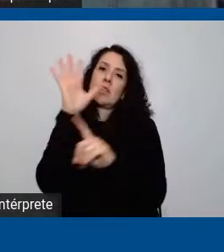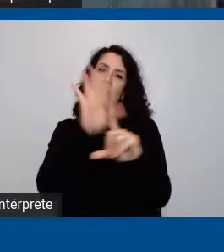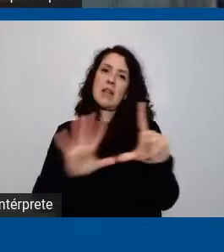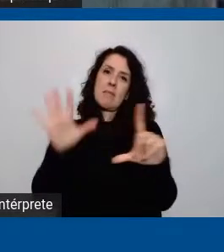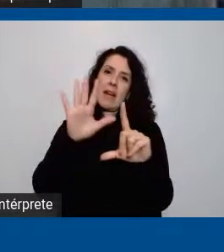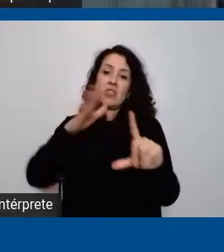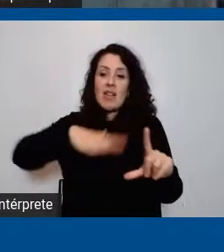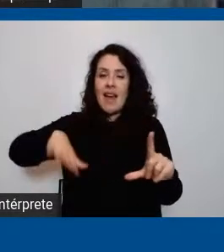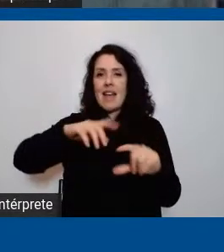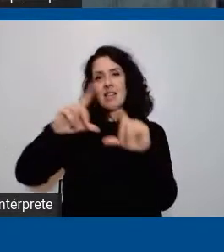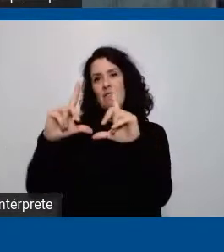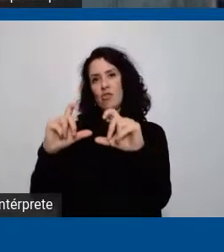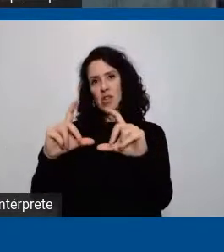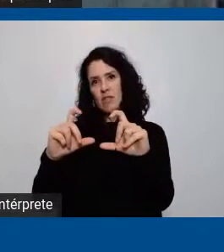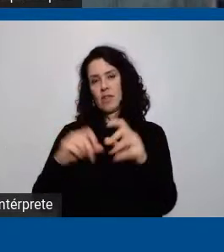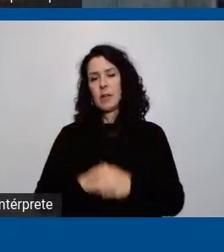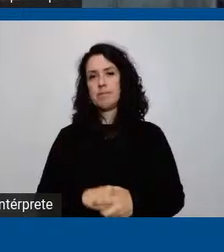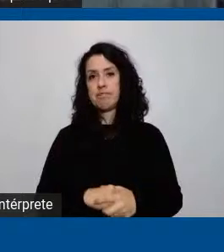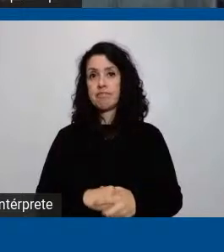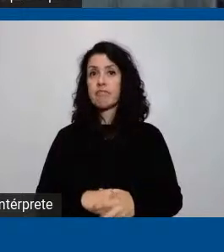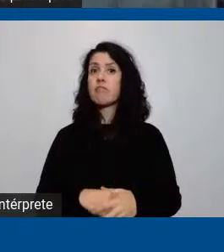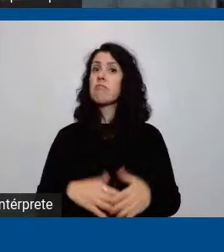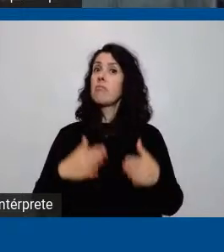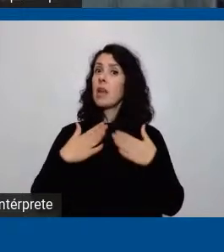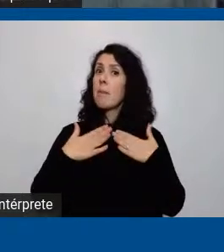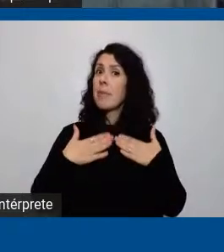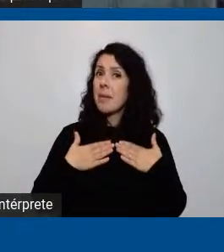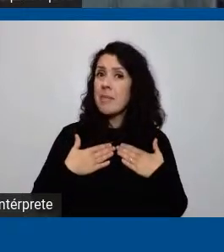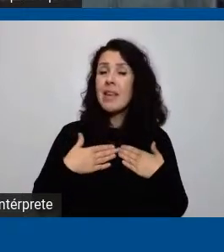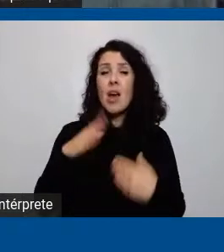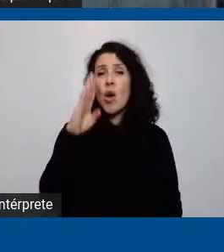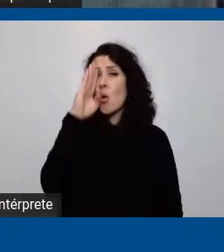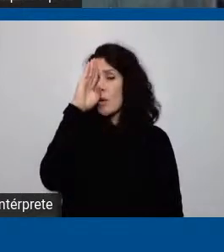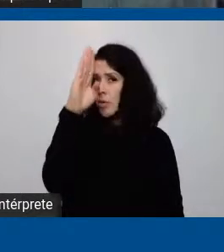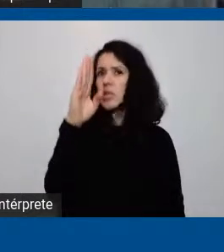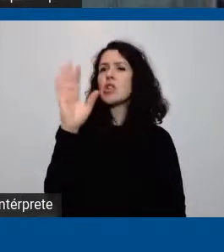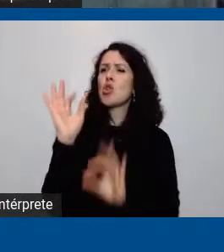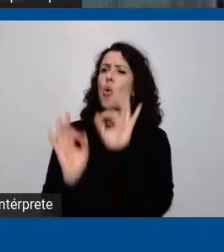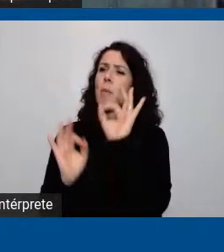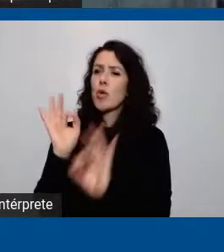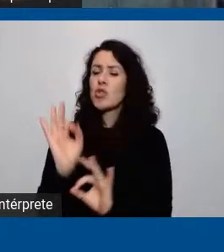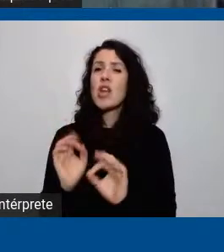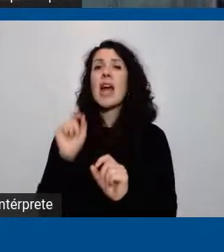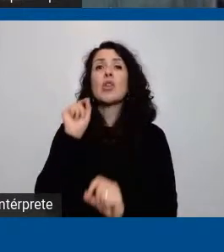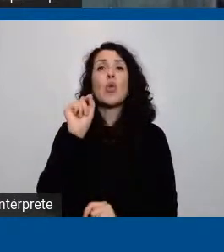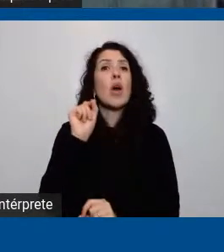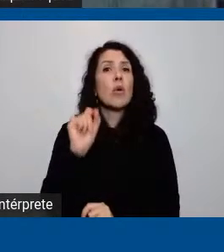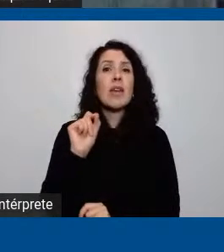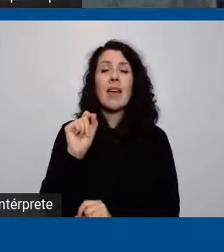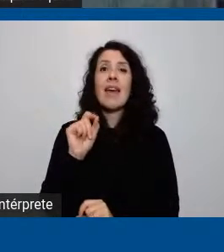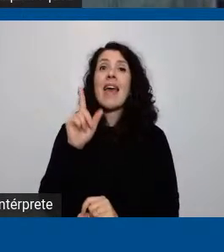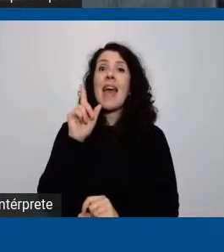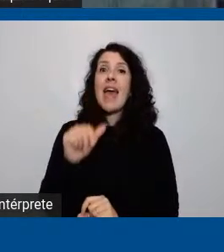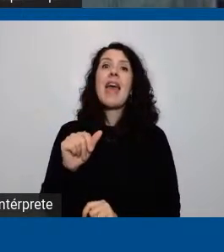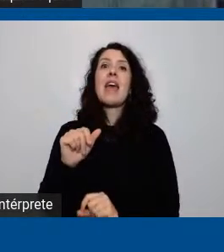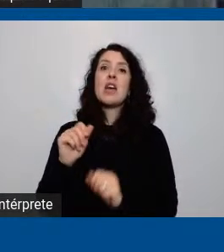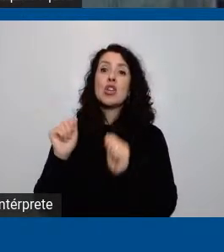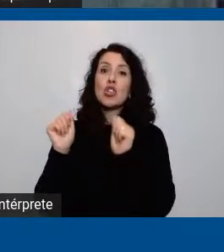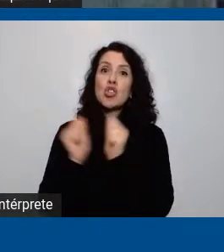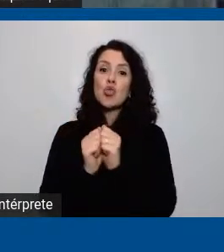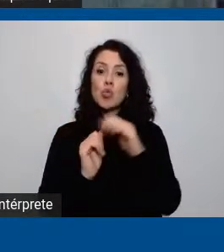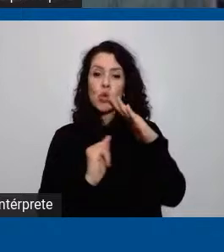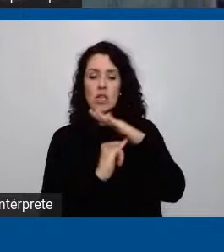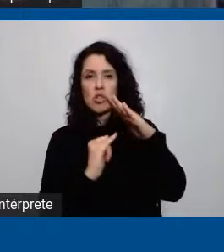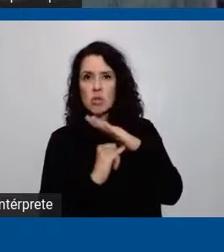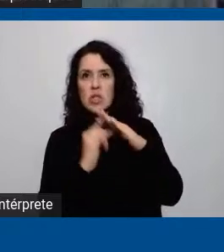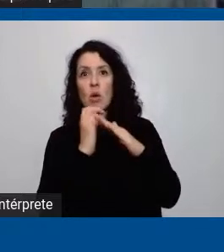Então, para mim, o fundamental é o projeto em si, é essa aproximação institucional, e não há dúvida que a cultura e